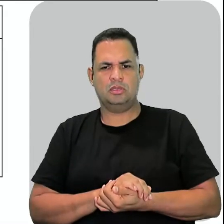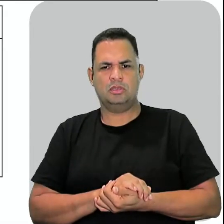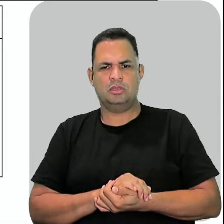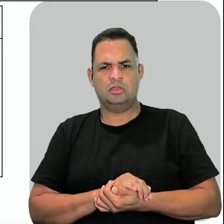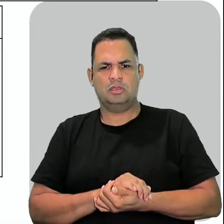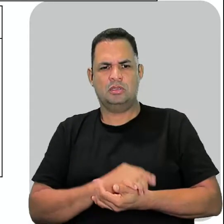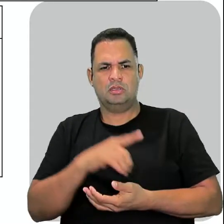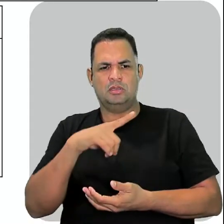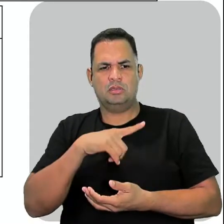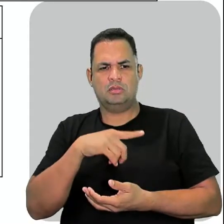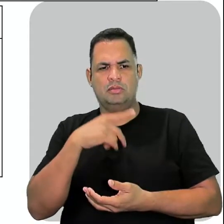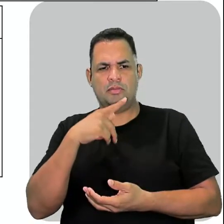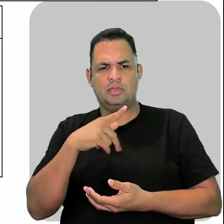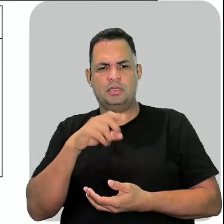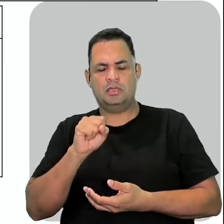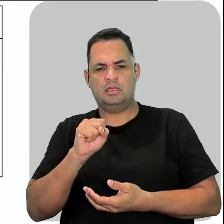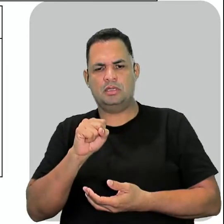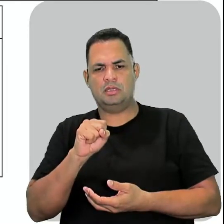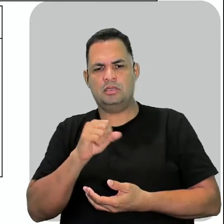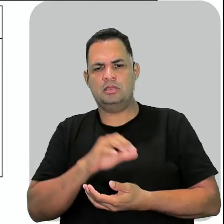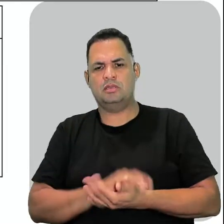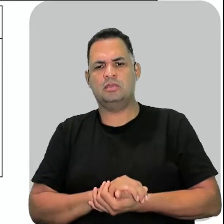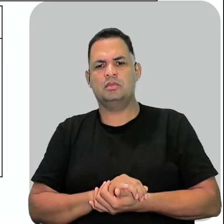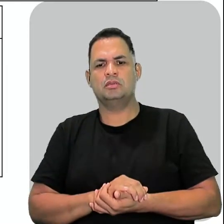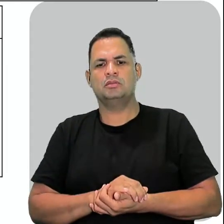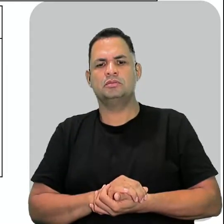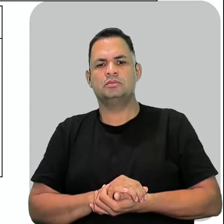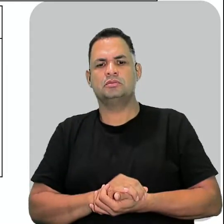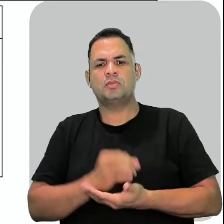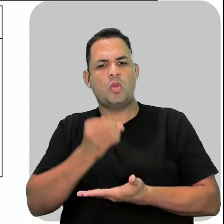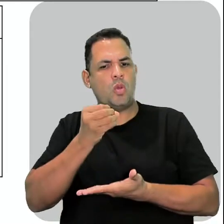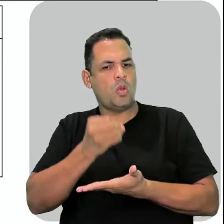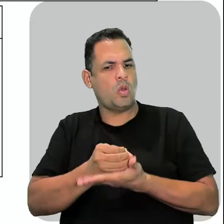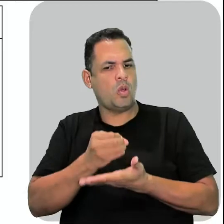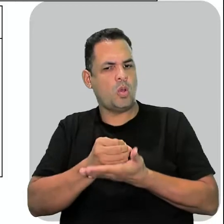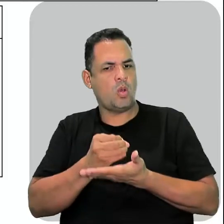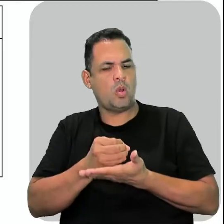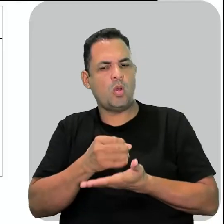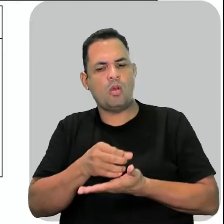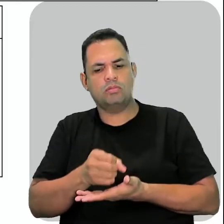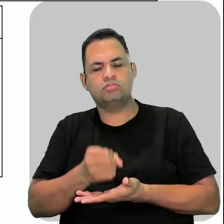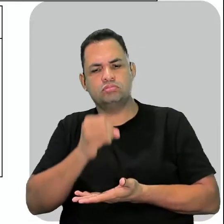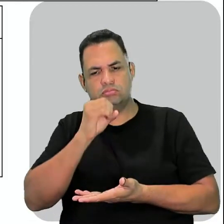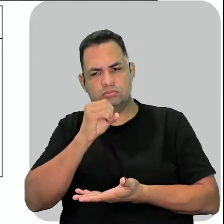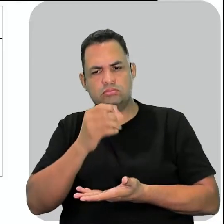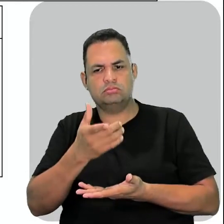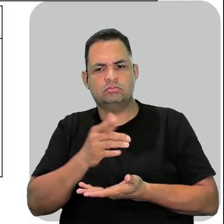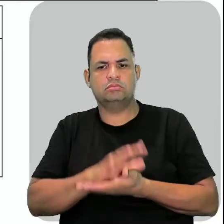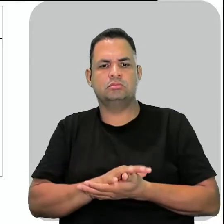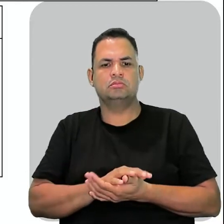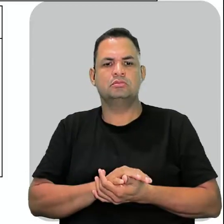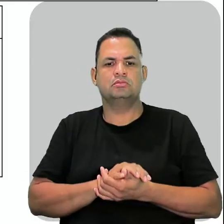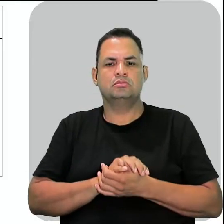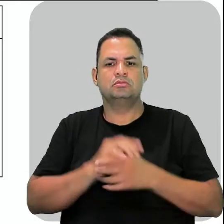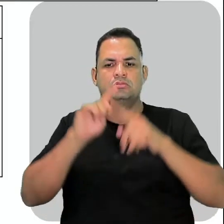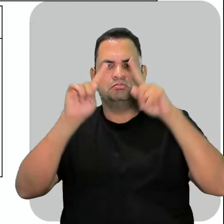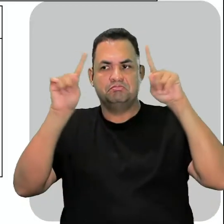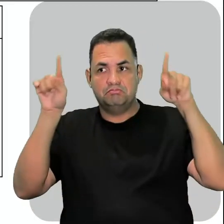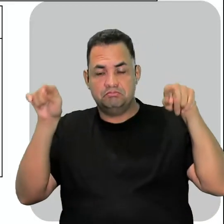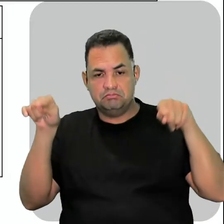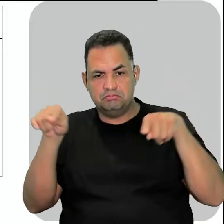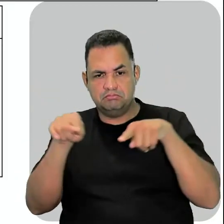gente tem o PS, que é o poliestireno. Nos copos descartáveis nós temos esse tipo de plástico.